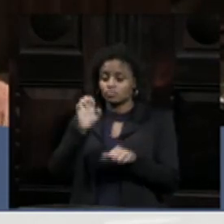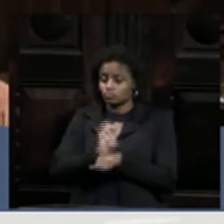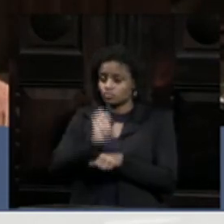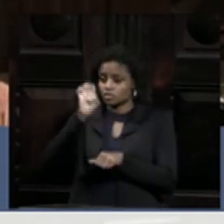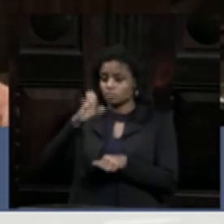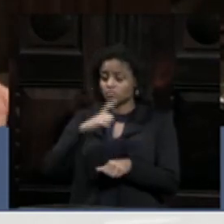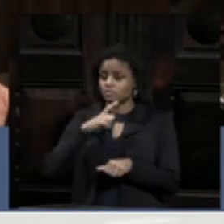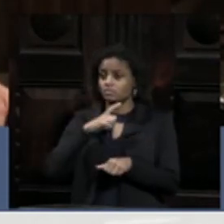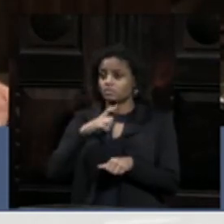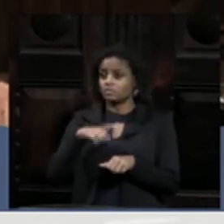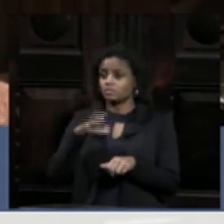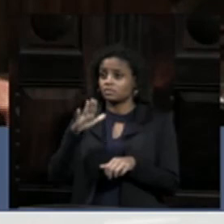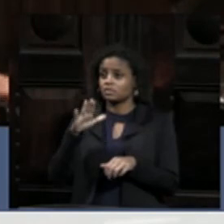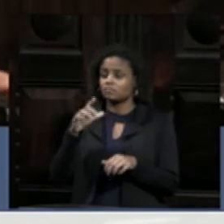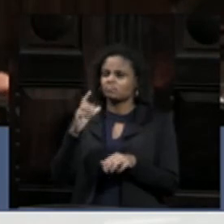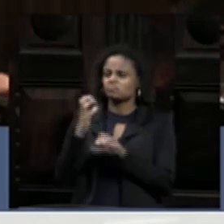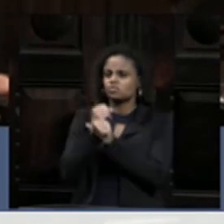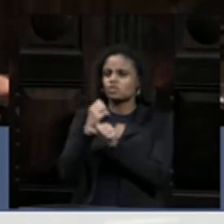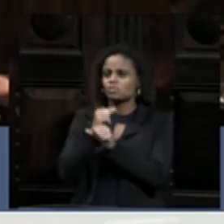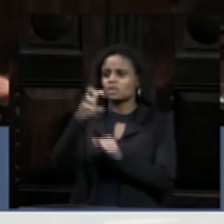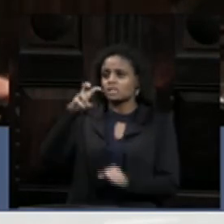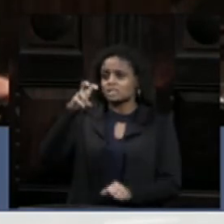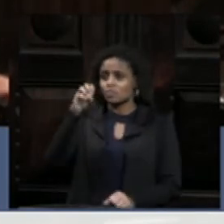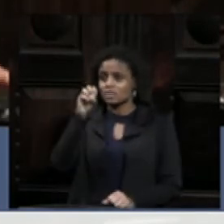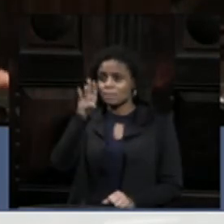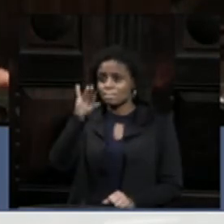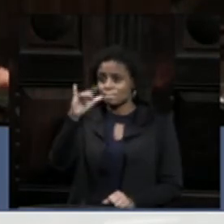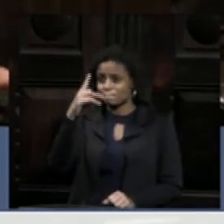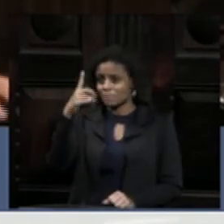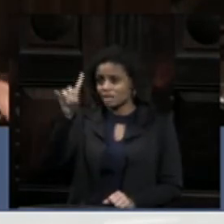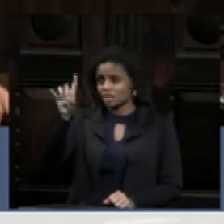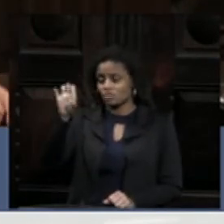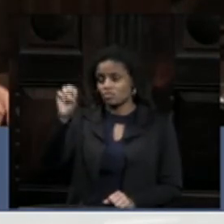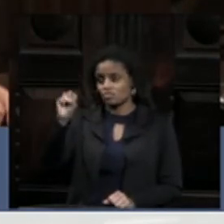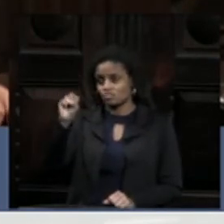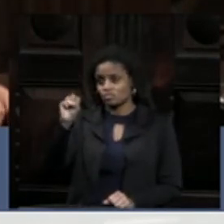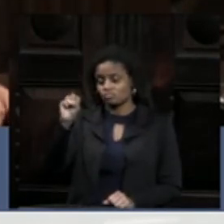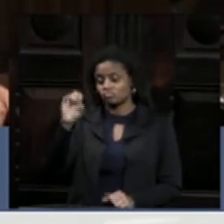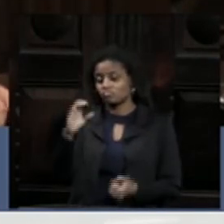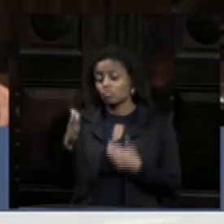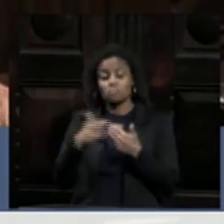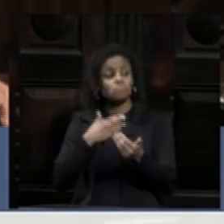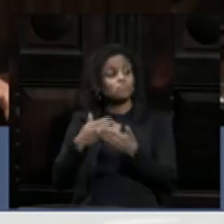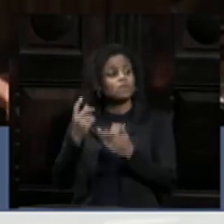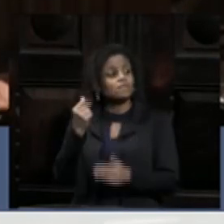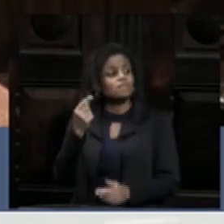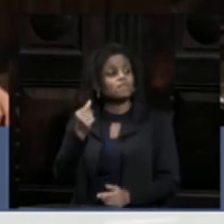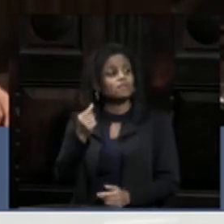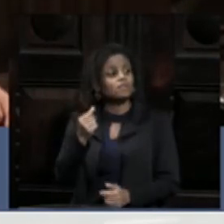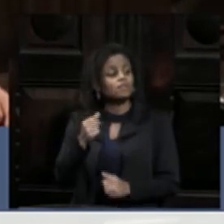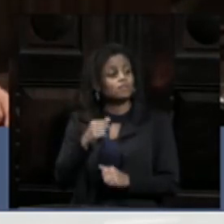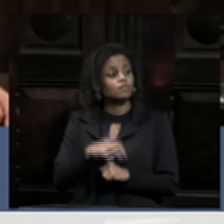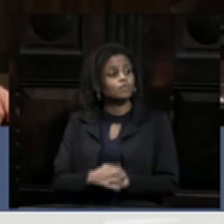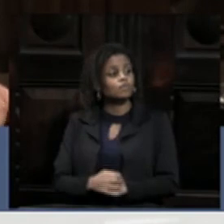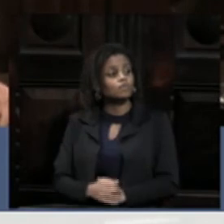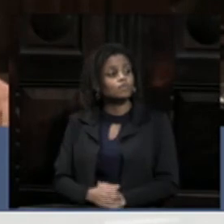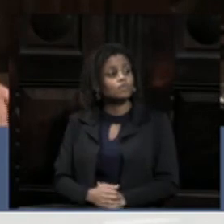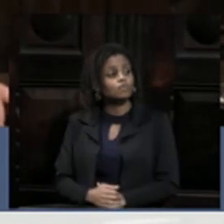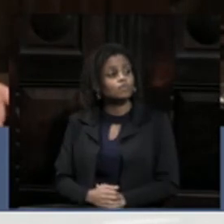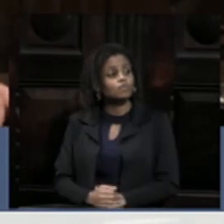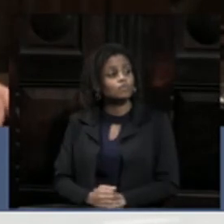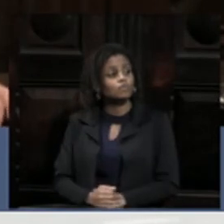ordem de 50 bilhões de reais, qualquer valor que se acorde e ele entre